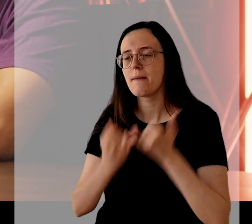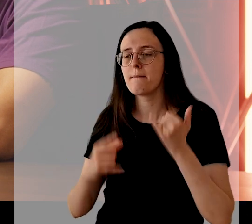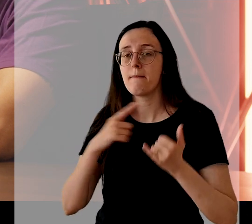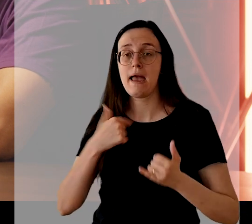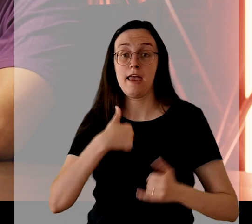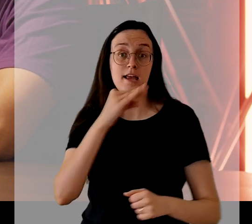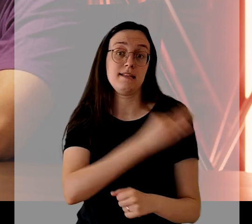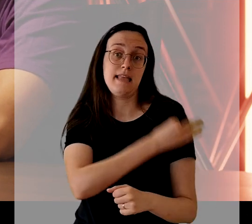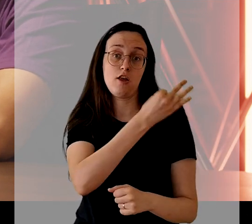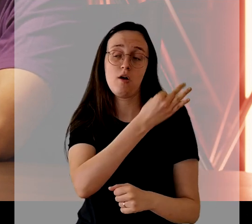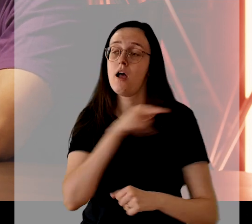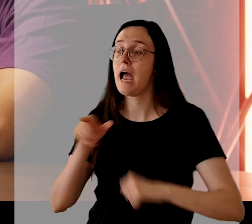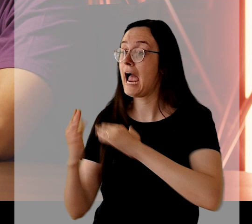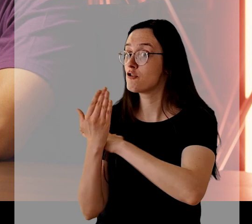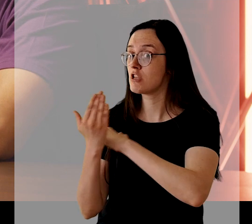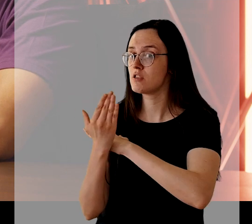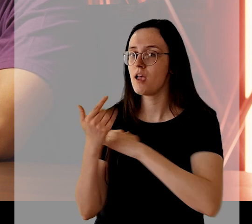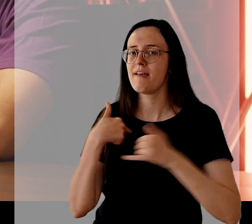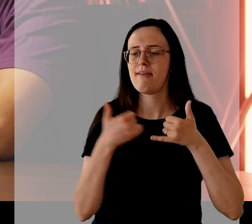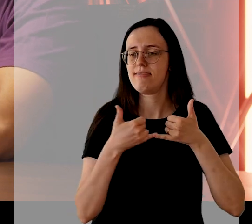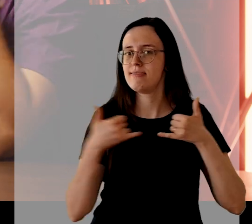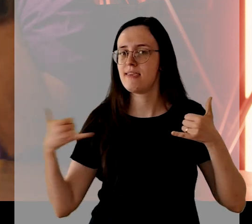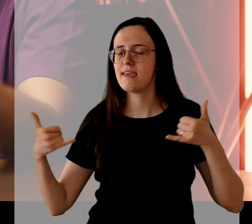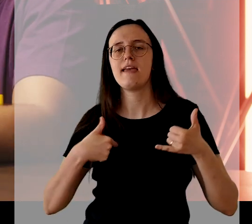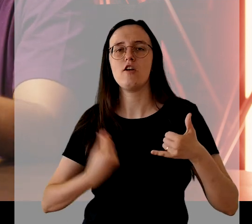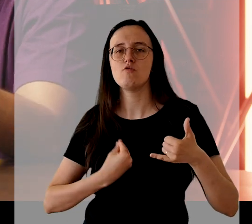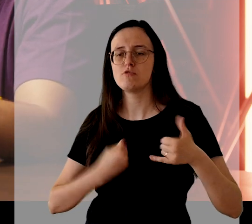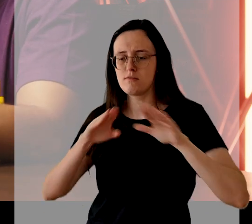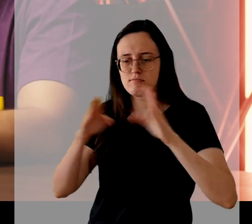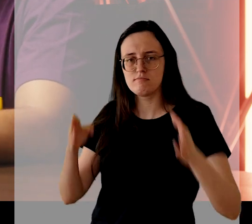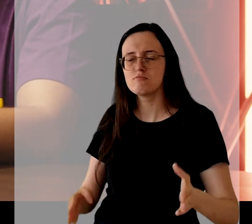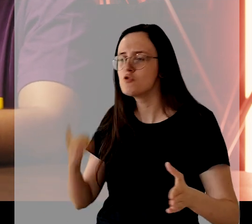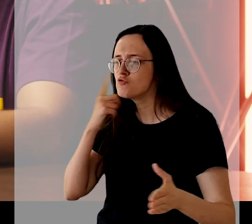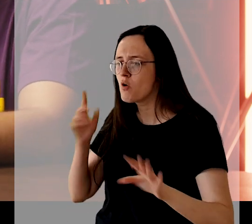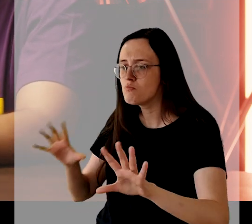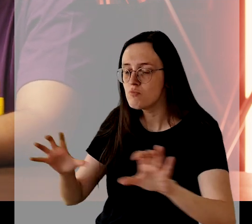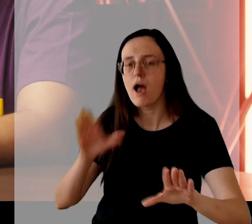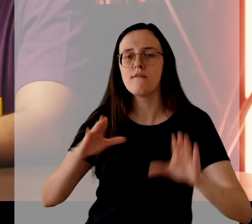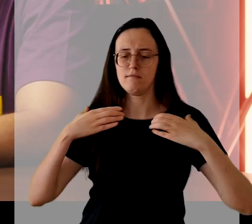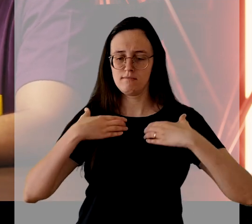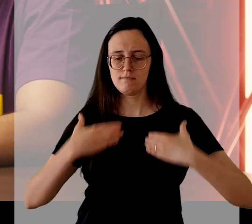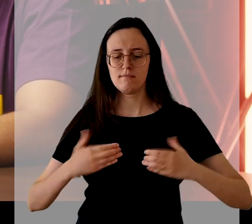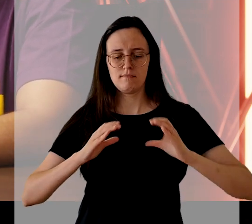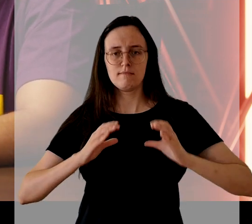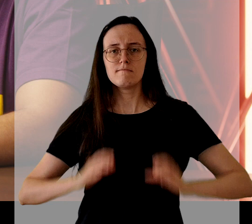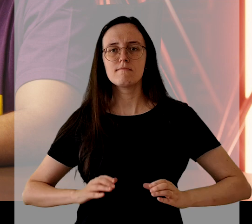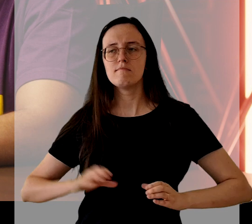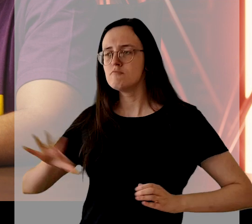uma ponta solta do técnico de som, porque o técnico de som ele vai estar operando no carrinho de som ou no seu colete,